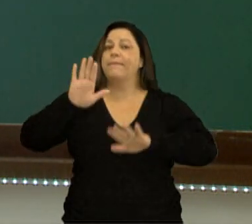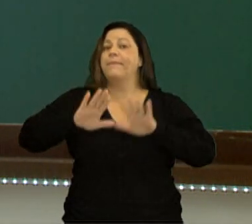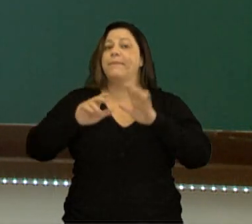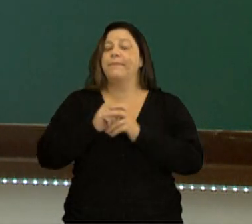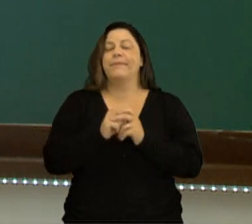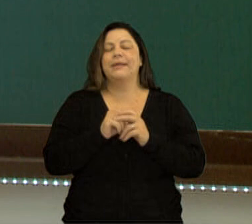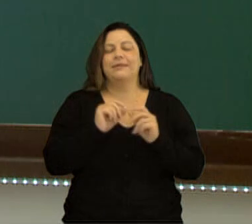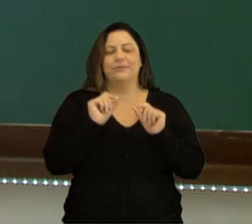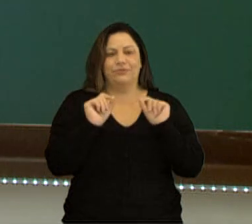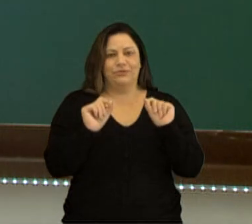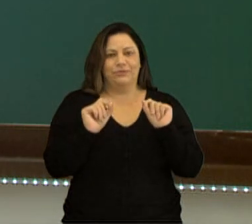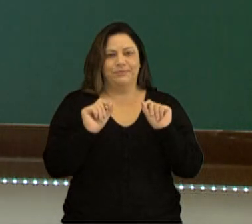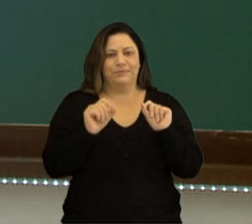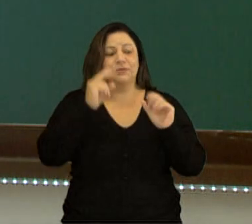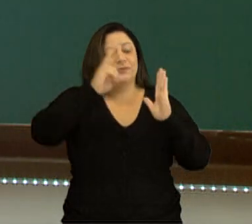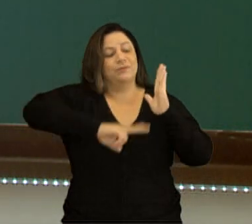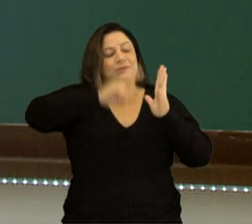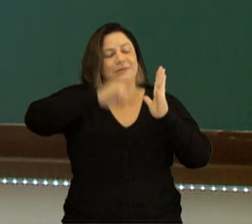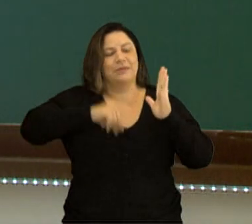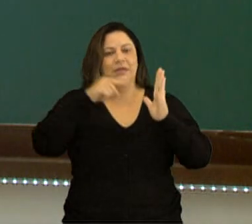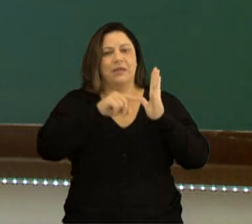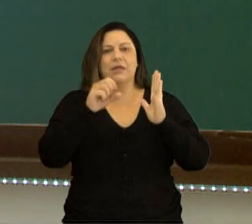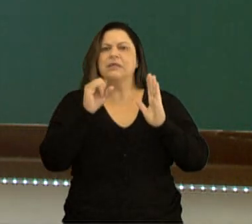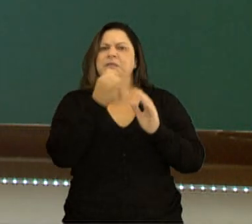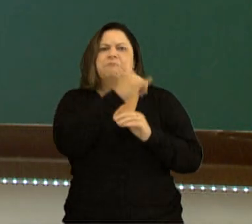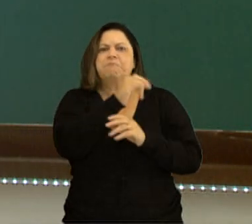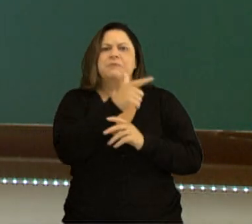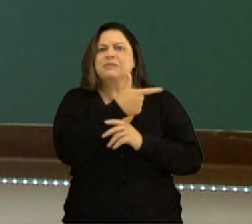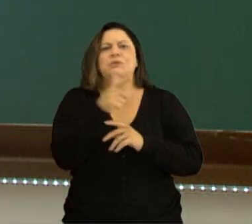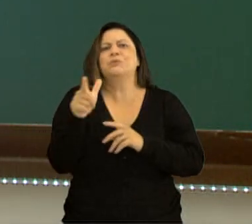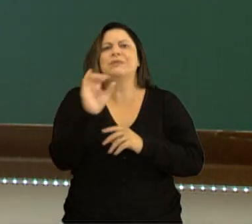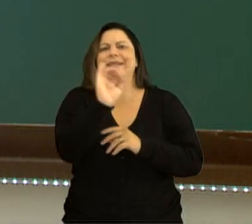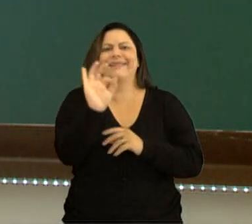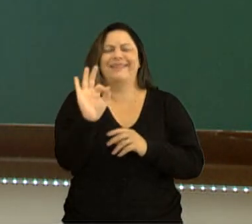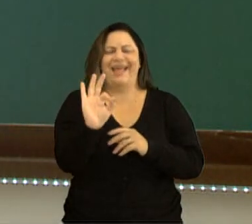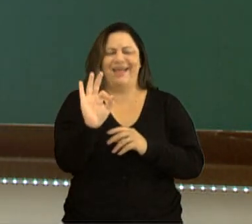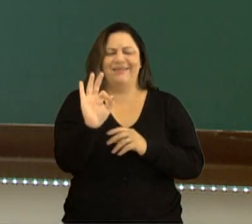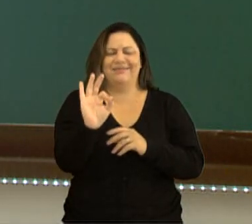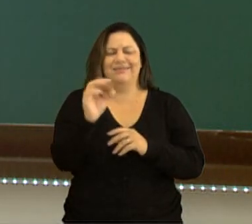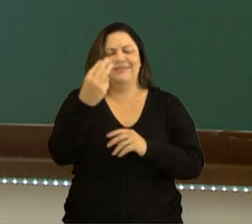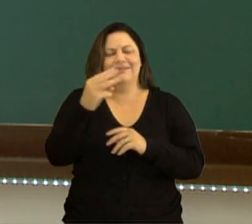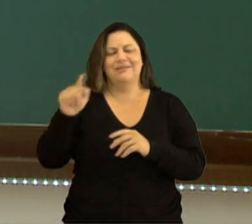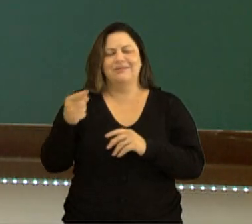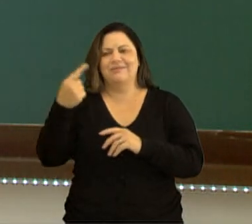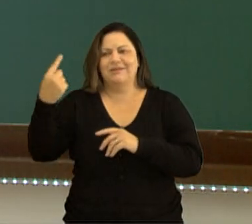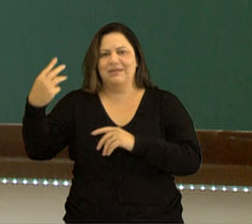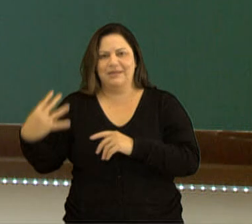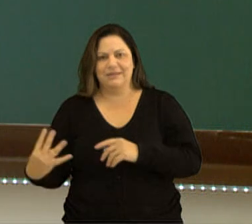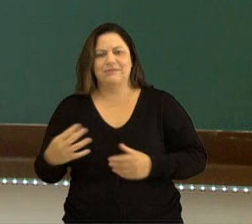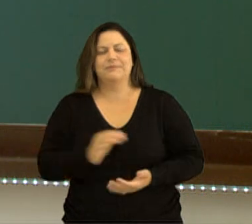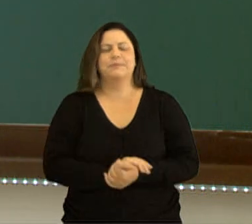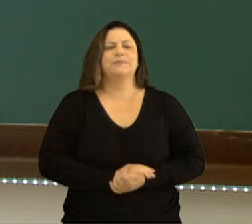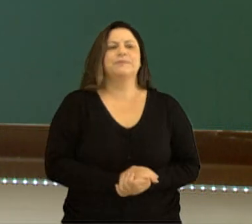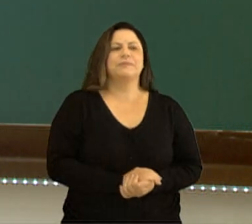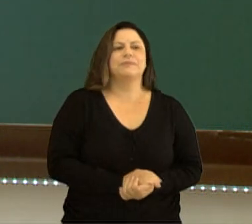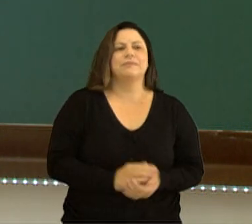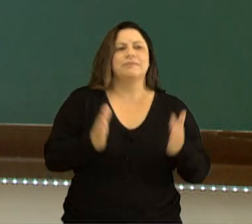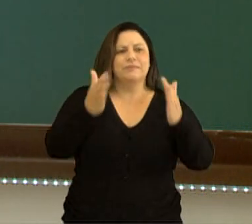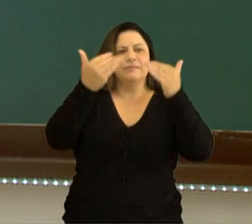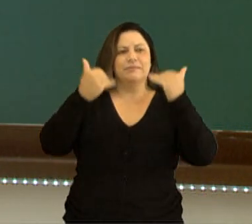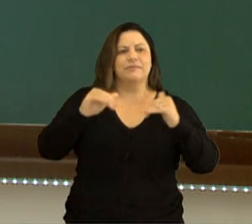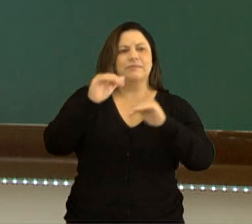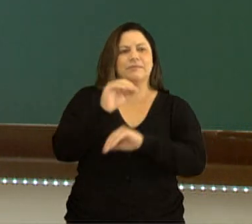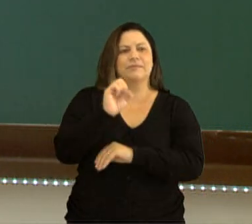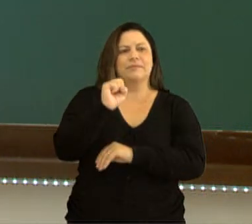querer que você utilize. Se ele não fala nada, a gente usa 3,14. Bem, a área da secção mediana, né, que a gente